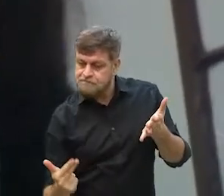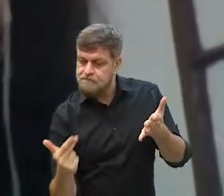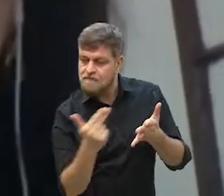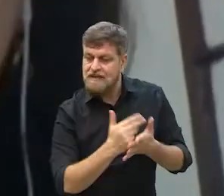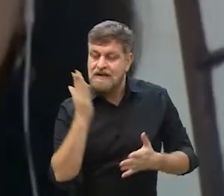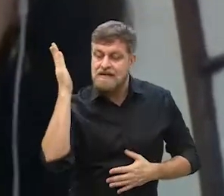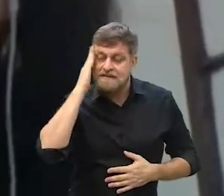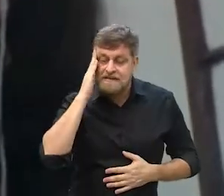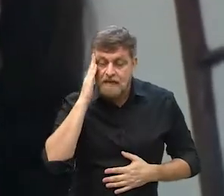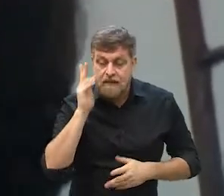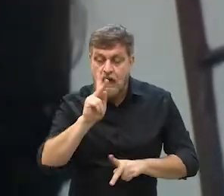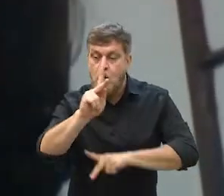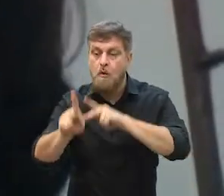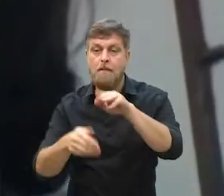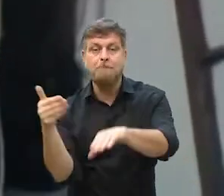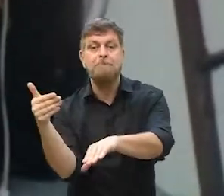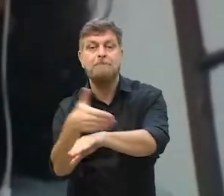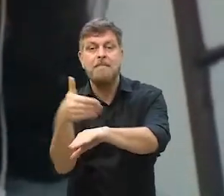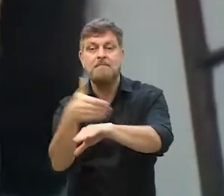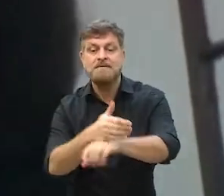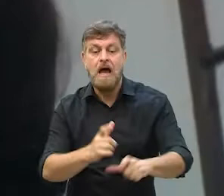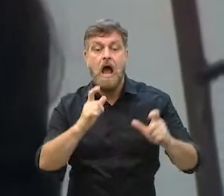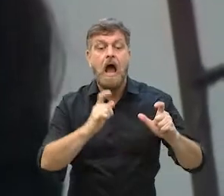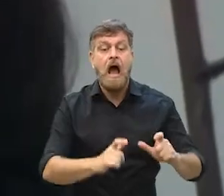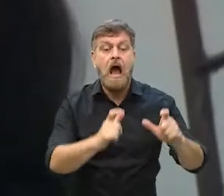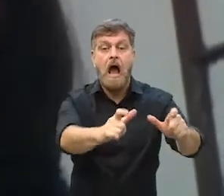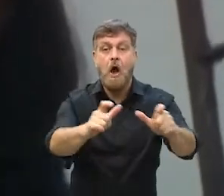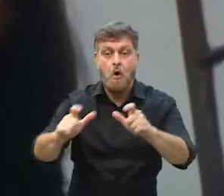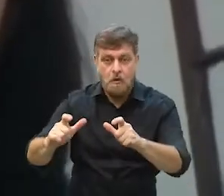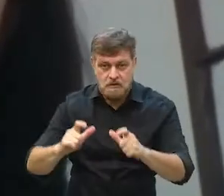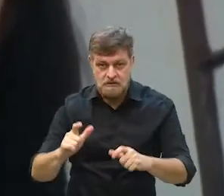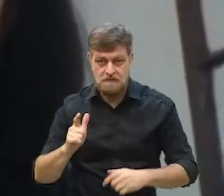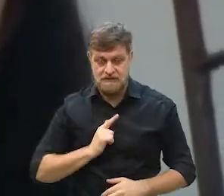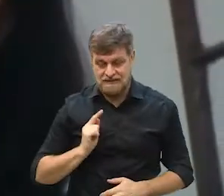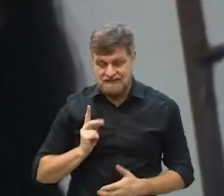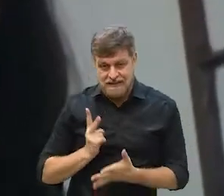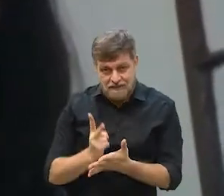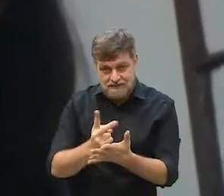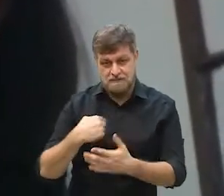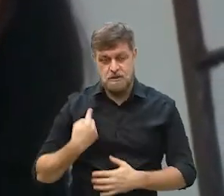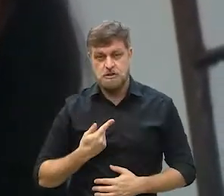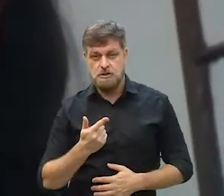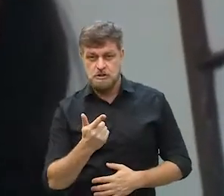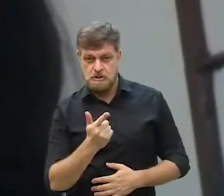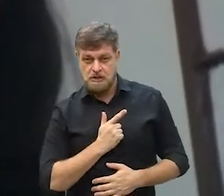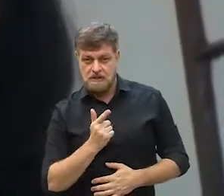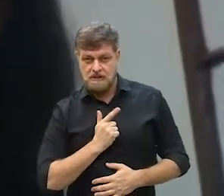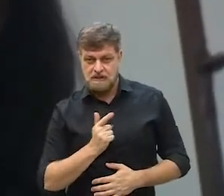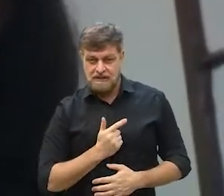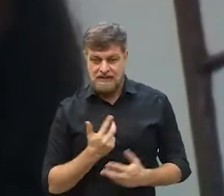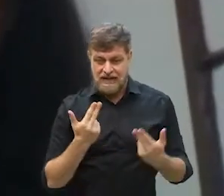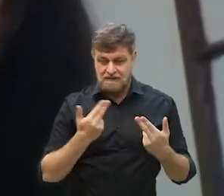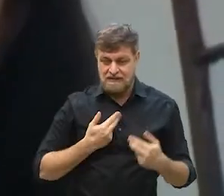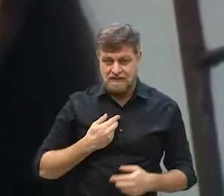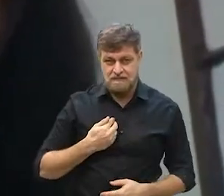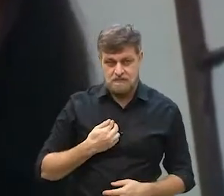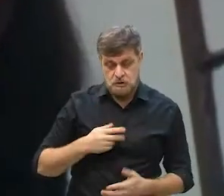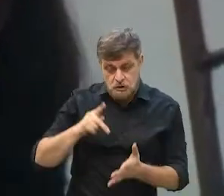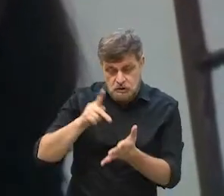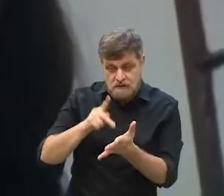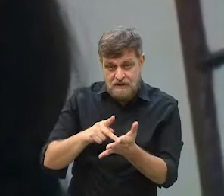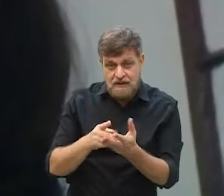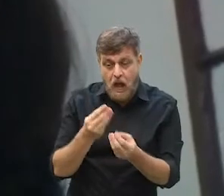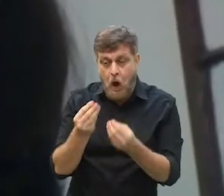mapeamento participativo, dessa cartografia social, para que a gente tenha sempre esse retrato mais fiel,